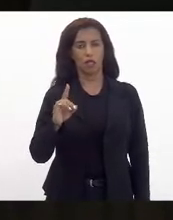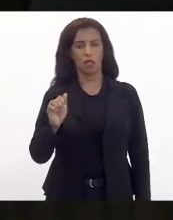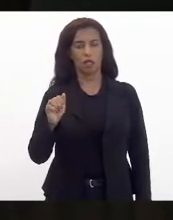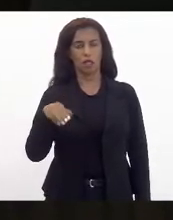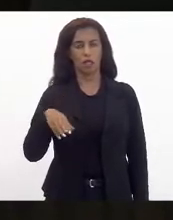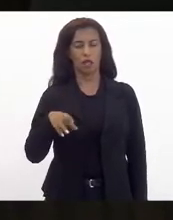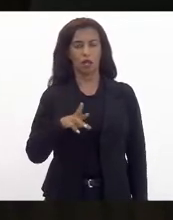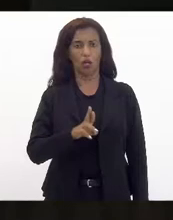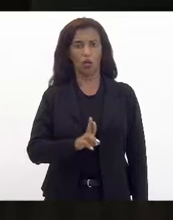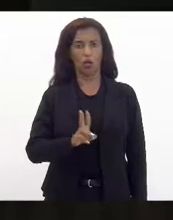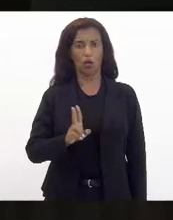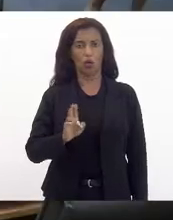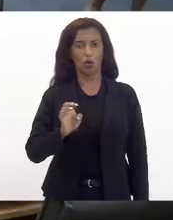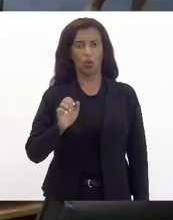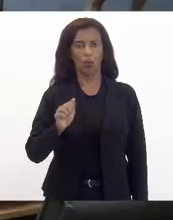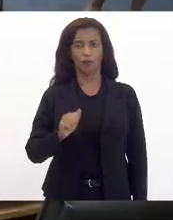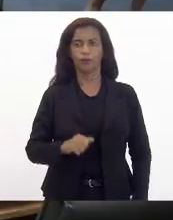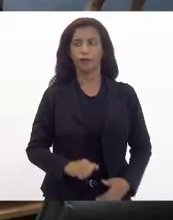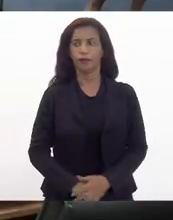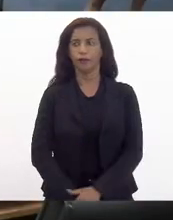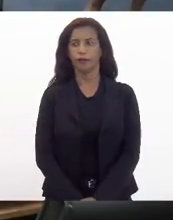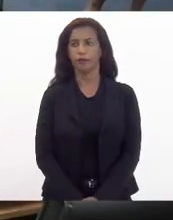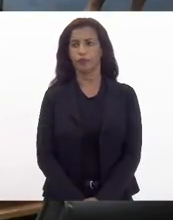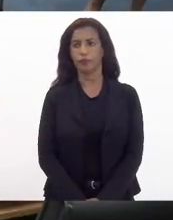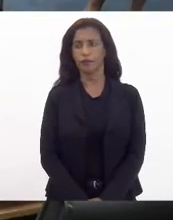Deputado Rubens bomtempo